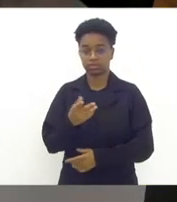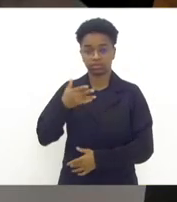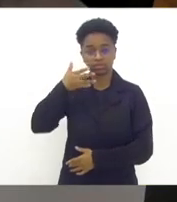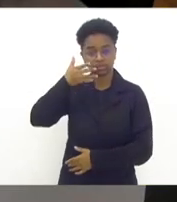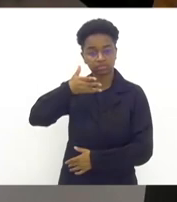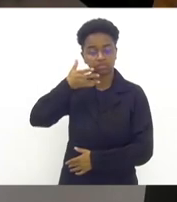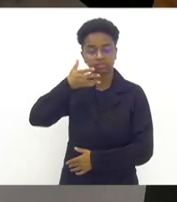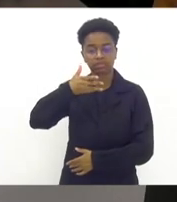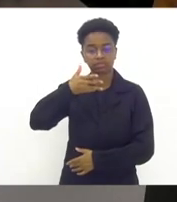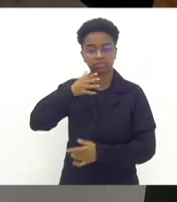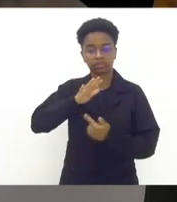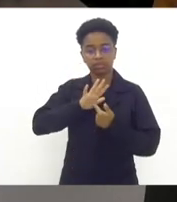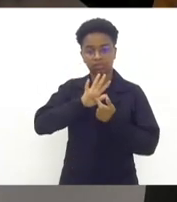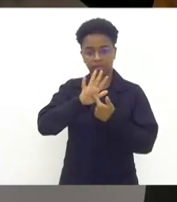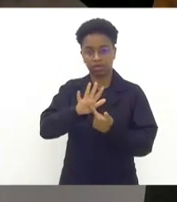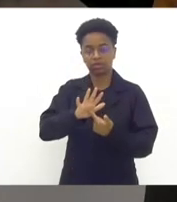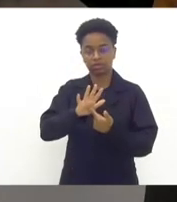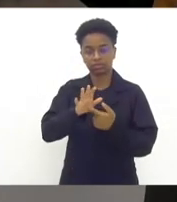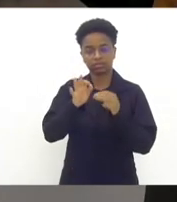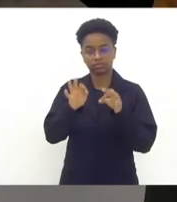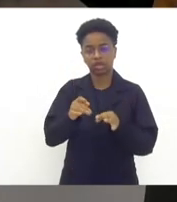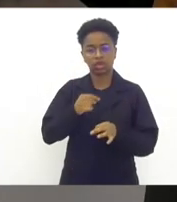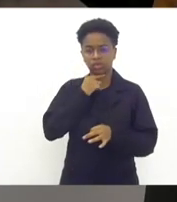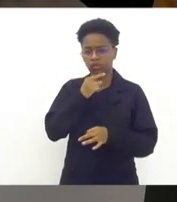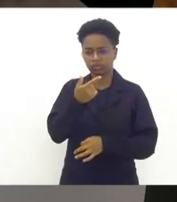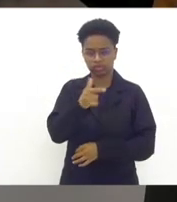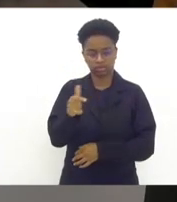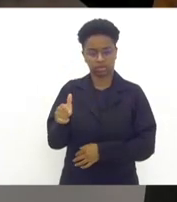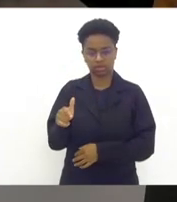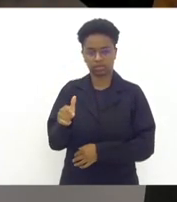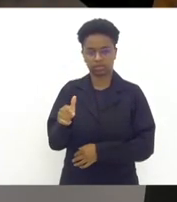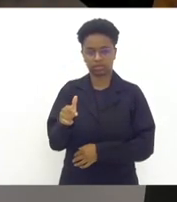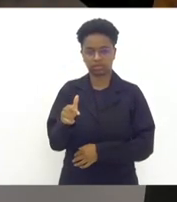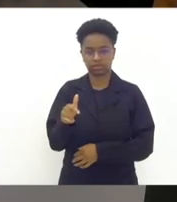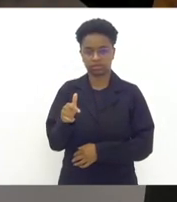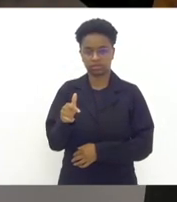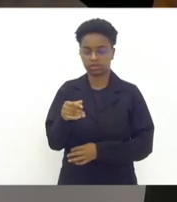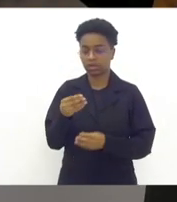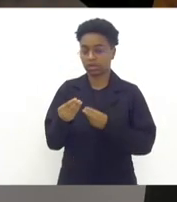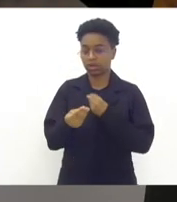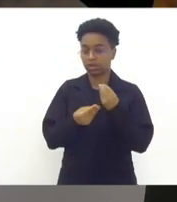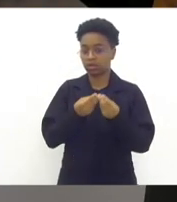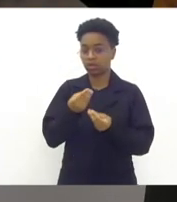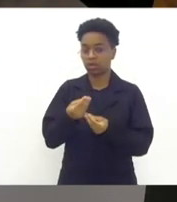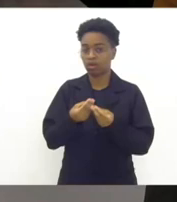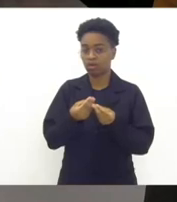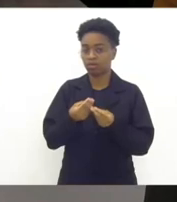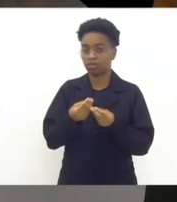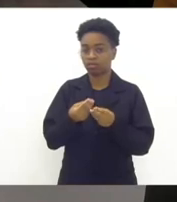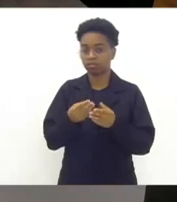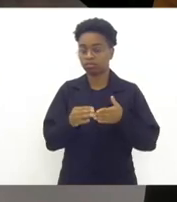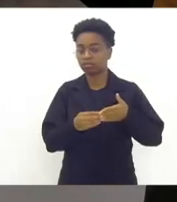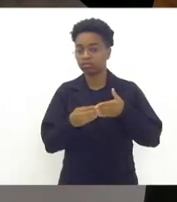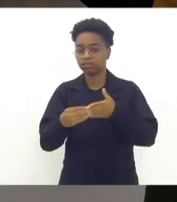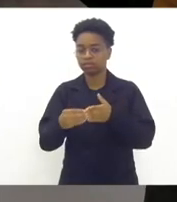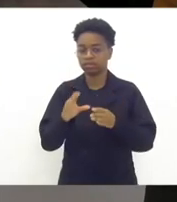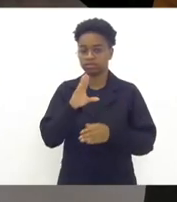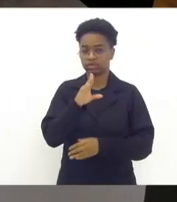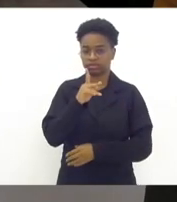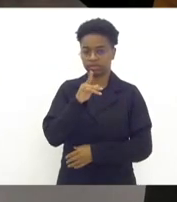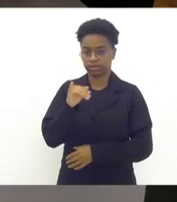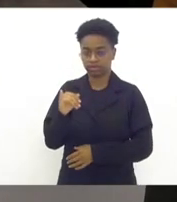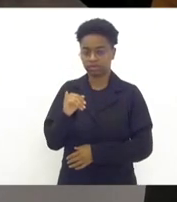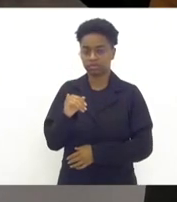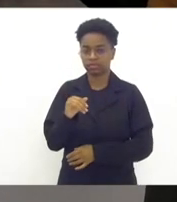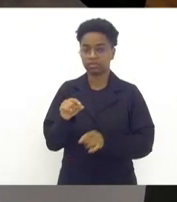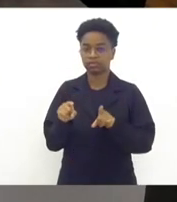ela determina, não tenho dúvida nenhuma, um encaminhamento dessa CPI. E